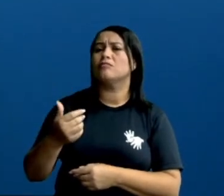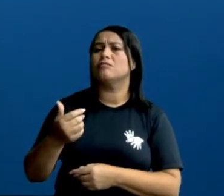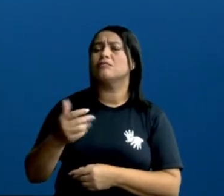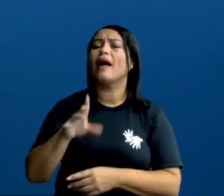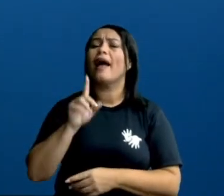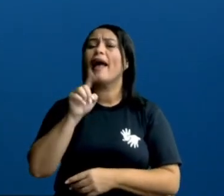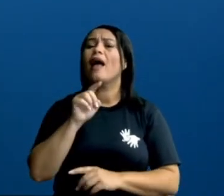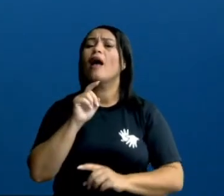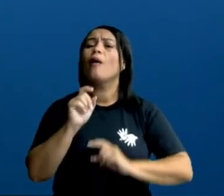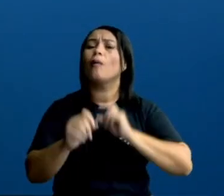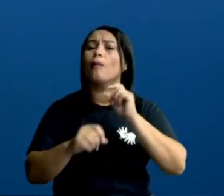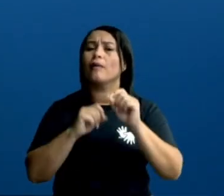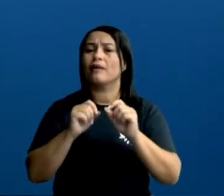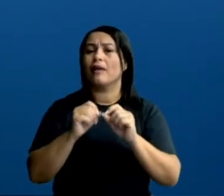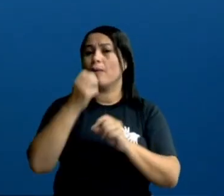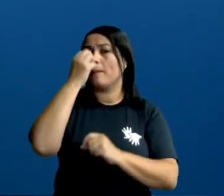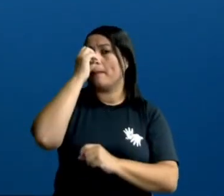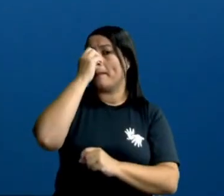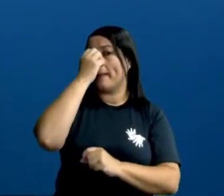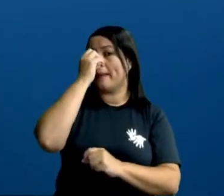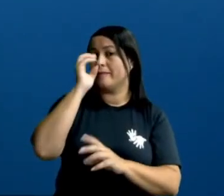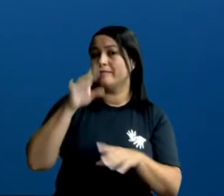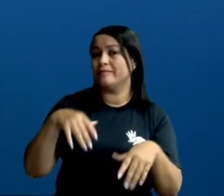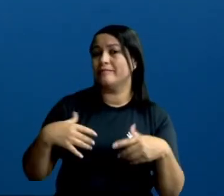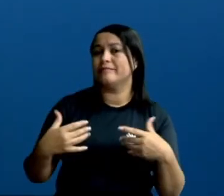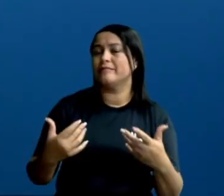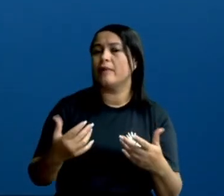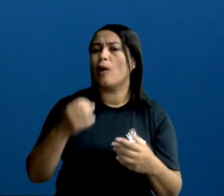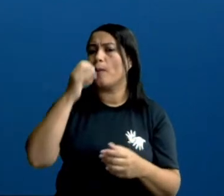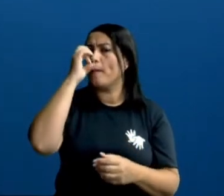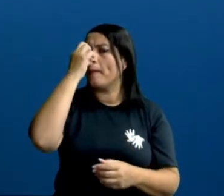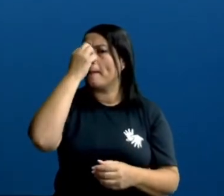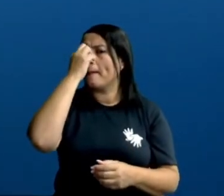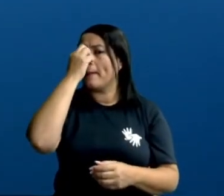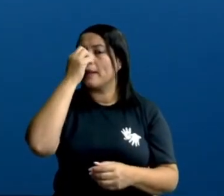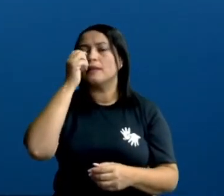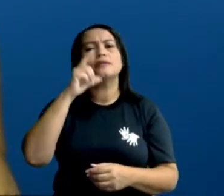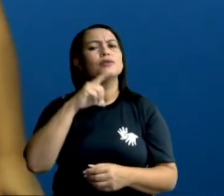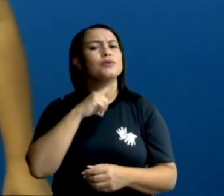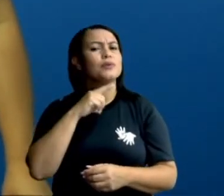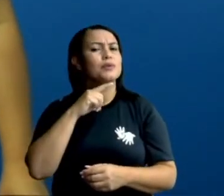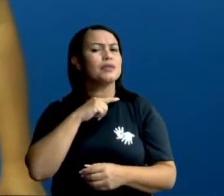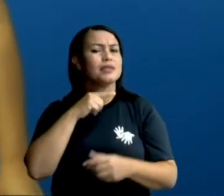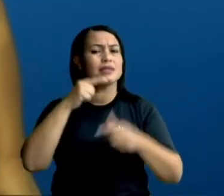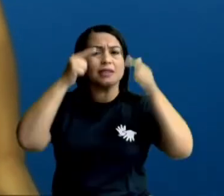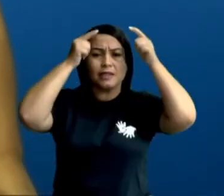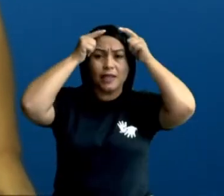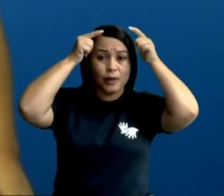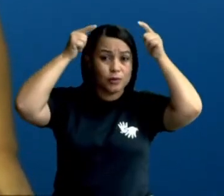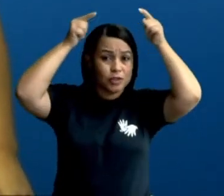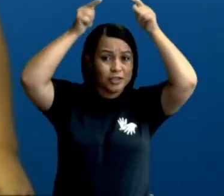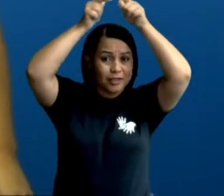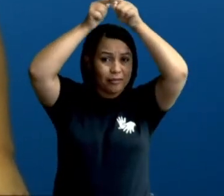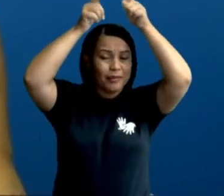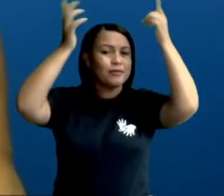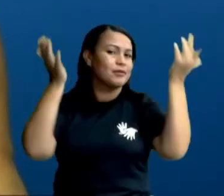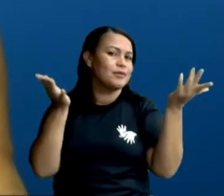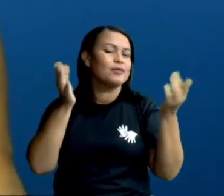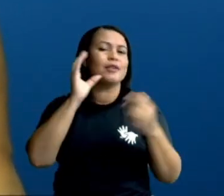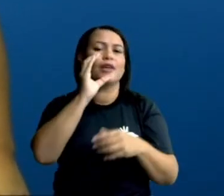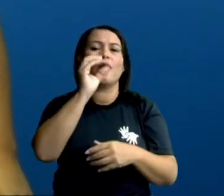qual delas é o palhacinho? O palhacinho tem um chapéuzinho, que